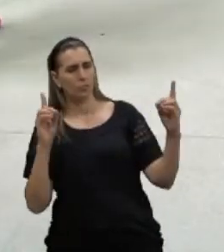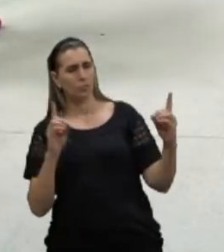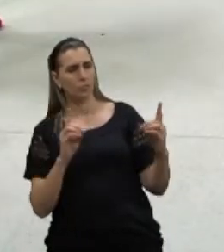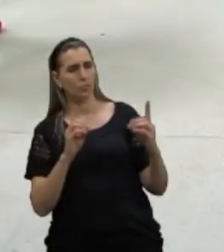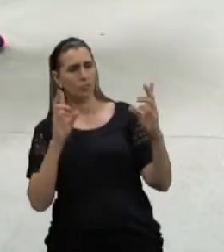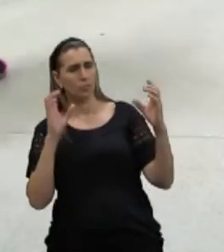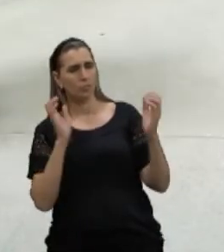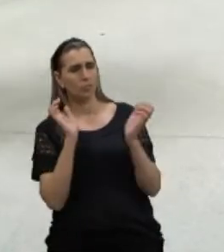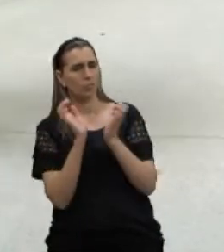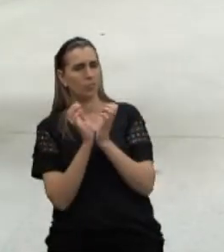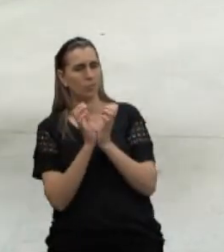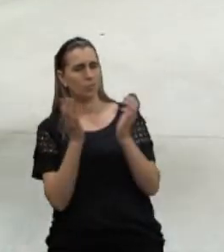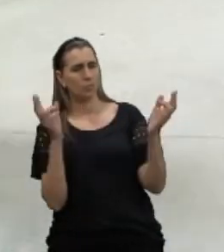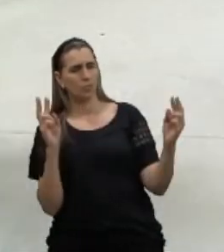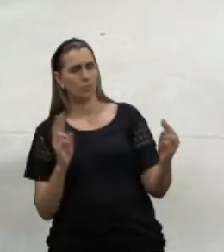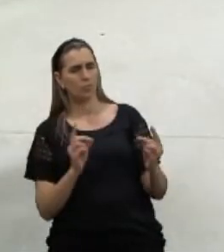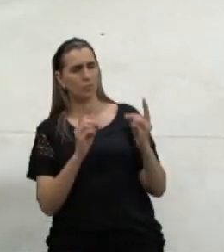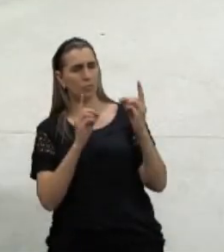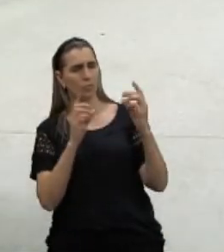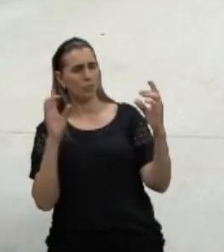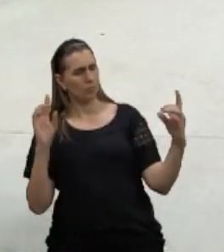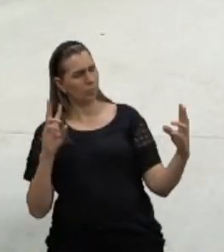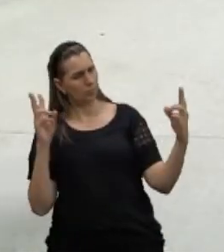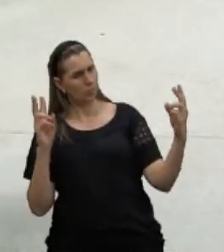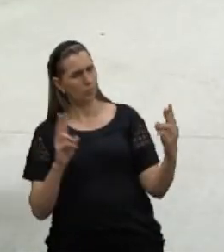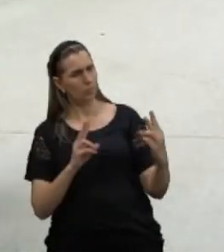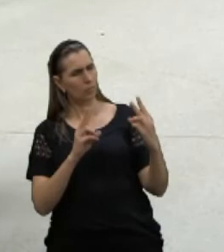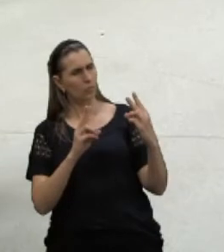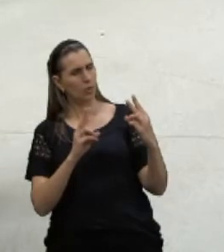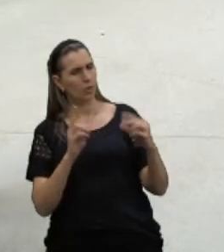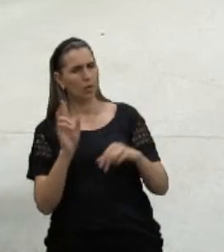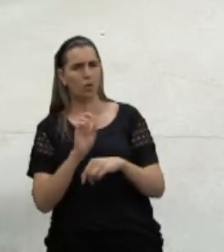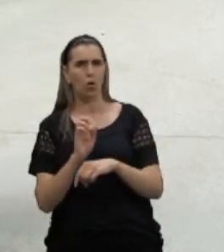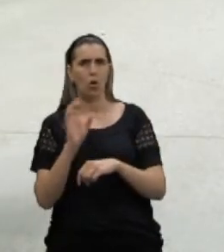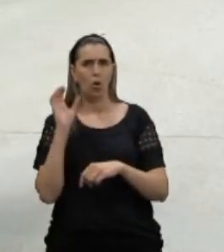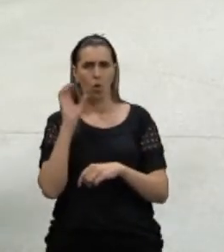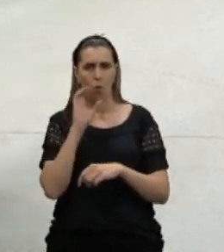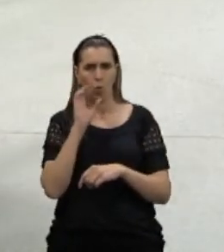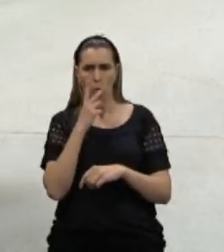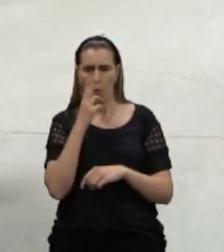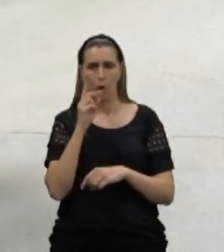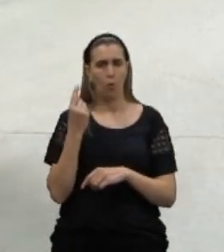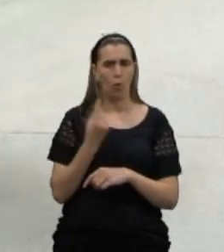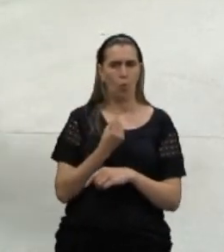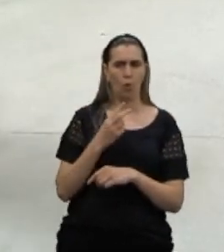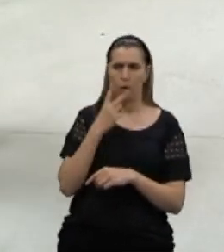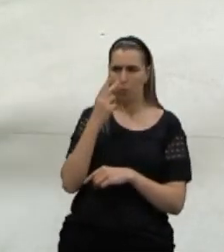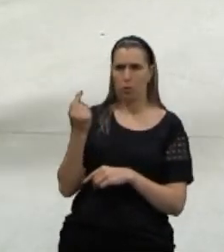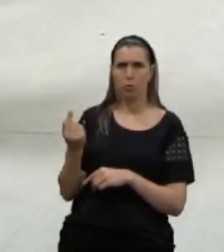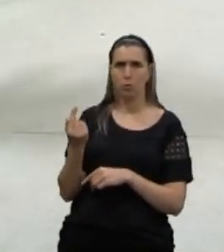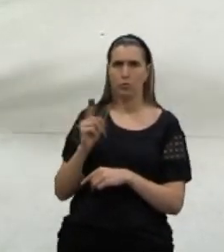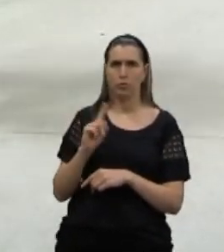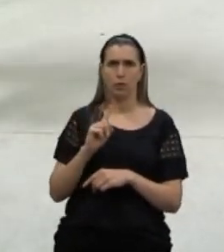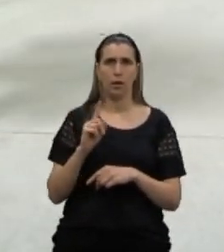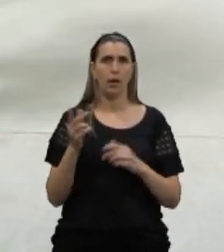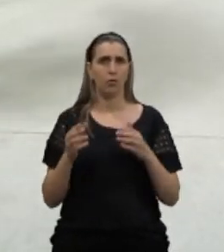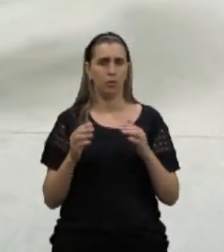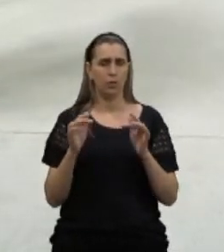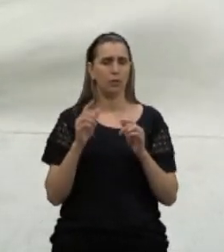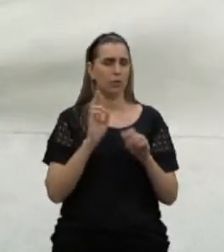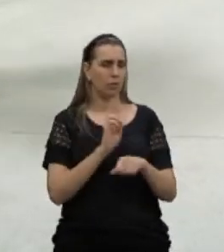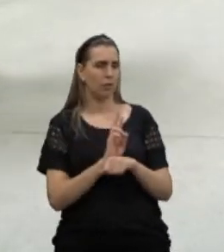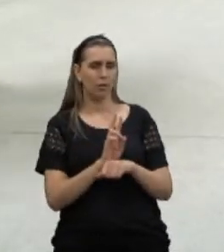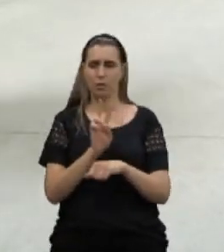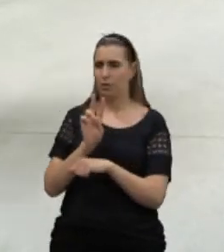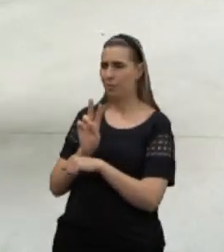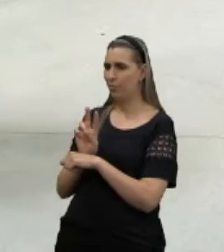como se vocês fossem minhas alunas. Olha para a colega e vê se aquela velocidade 1 dela é a mesma tua. Não era, mas agora a gente está cuidando.